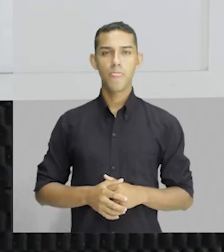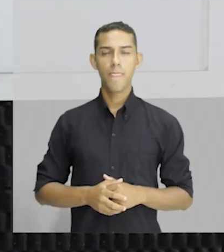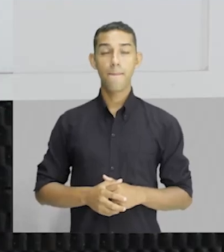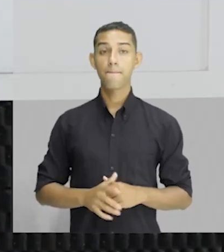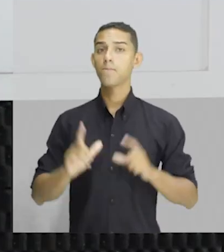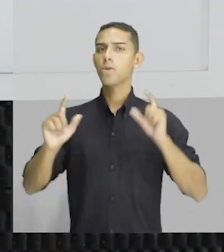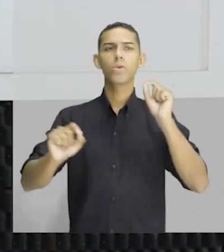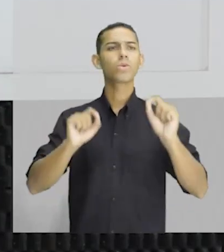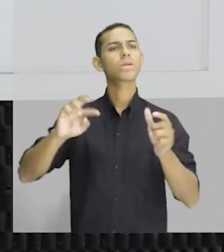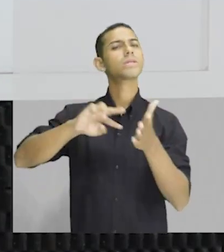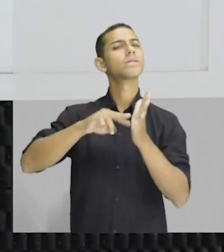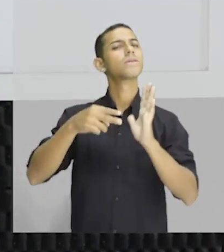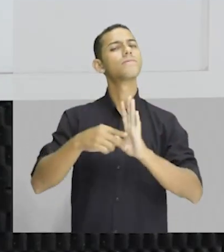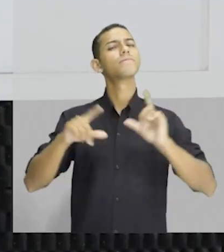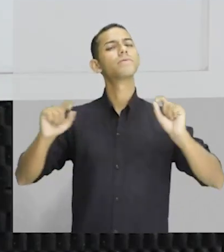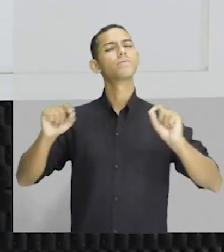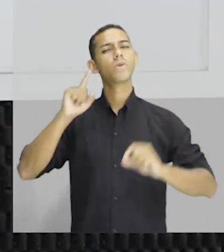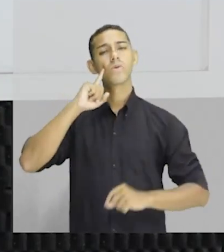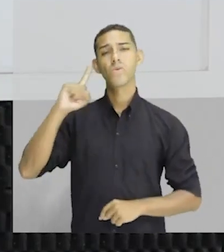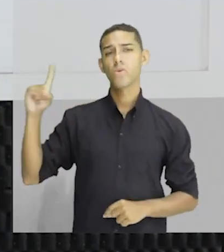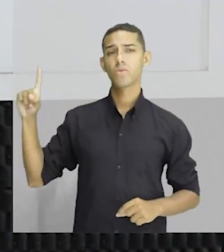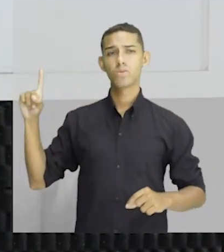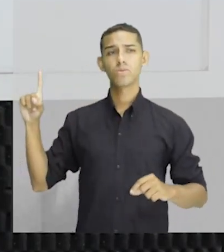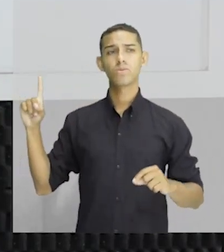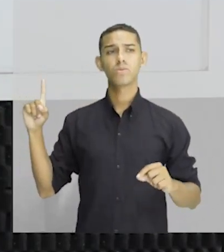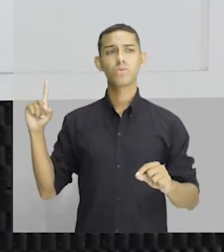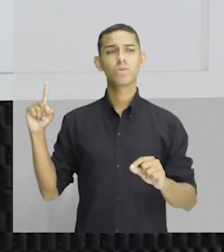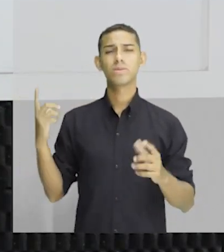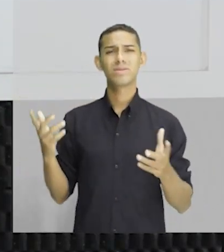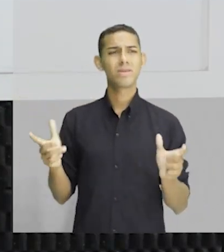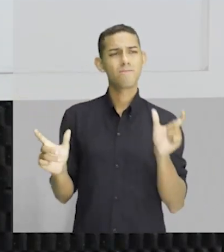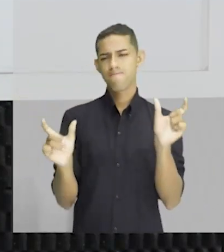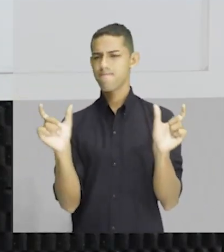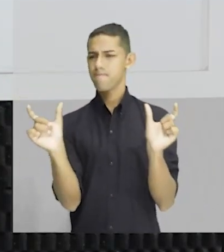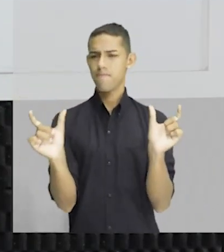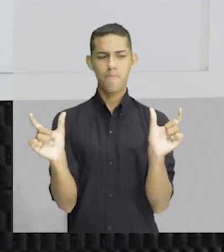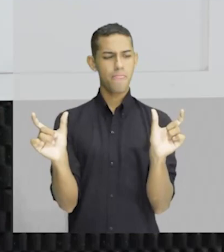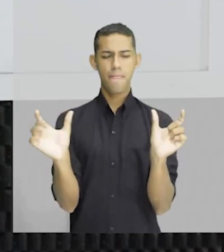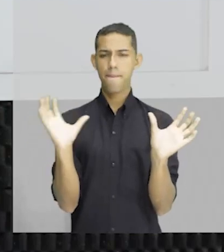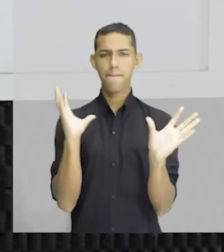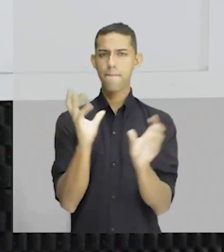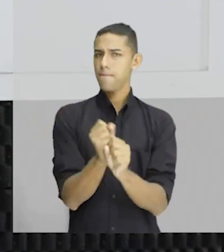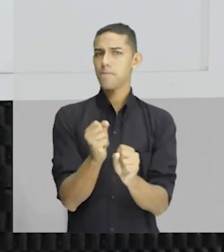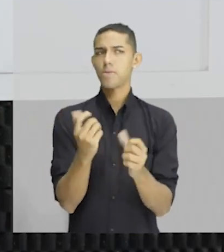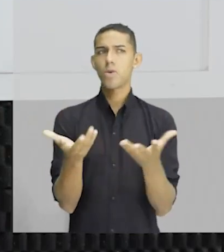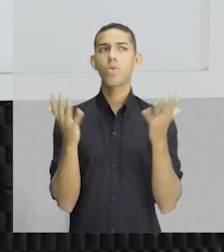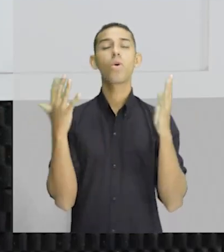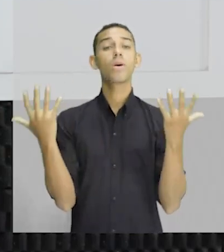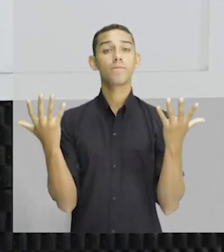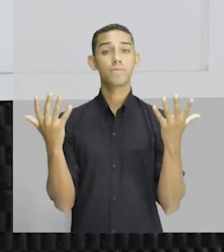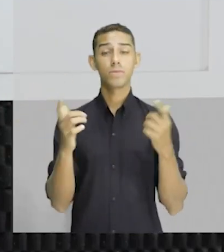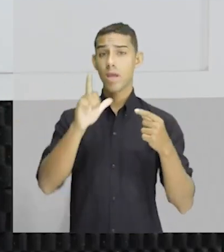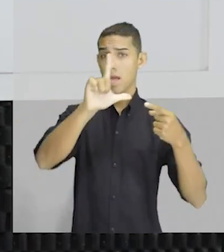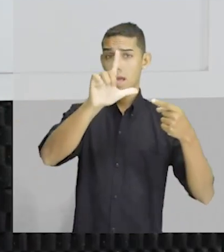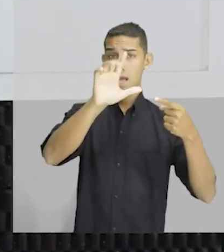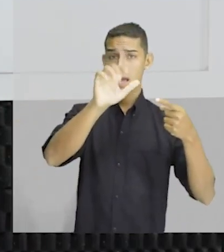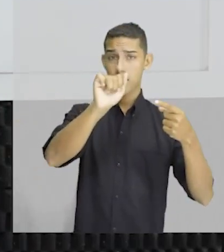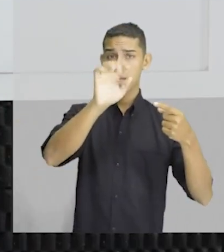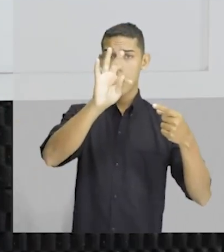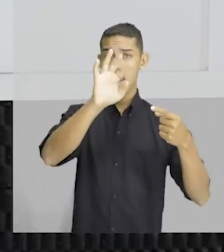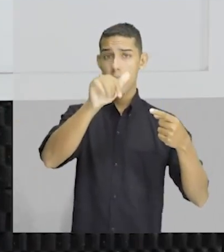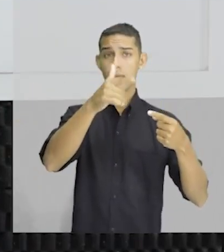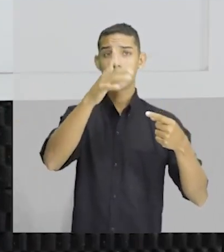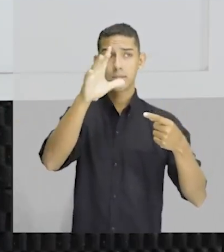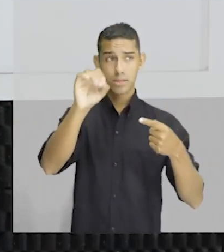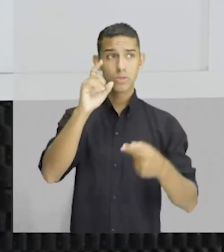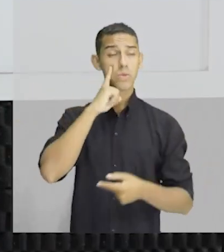O que significa dizer essa... Qual seria a interpretação para essas duas contas aí, gente? A haste de latão, essa